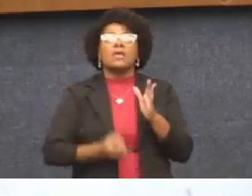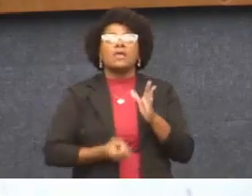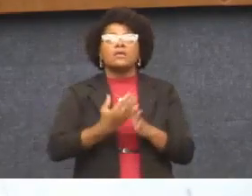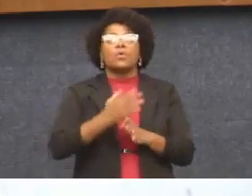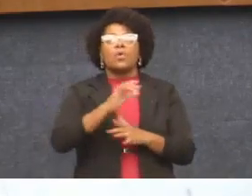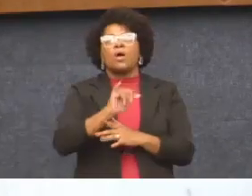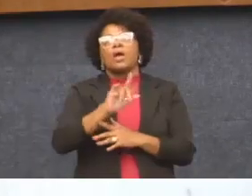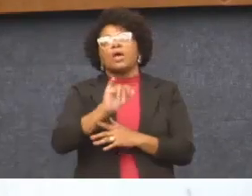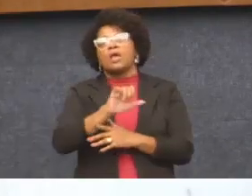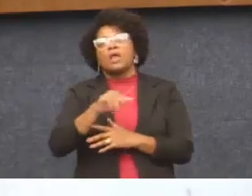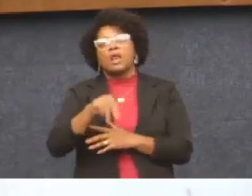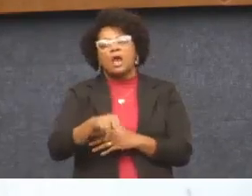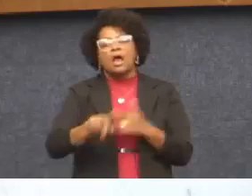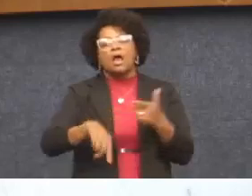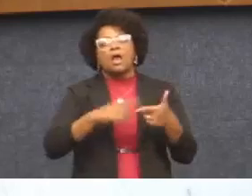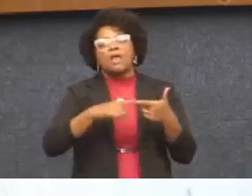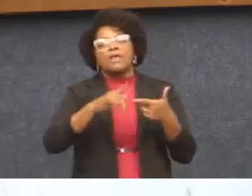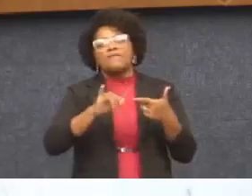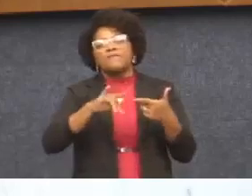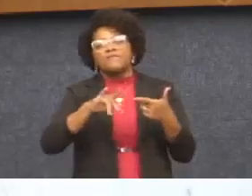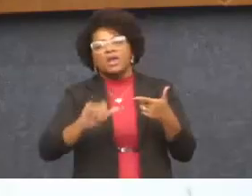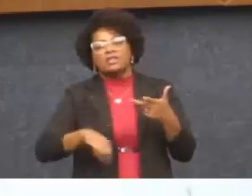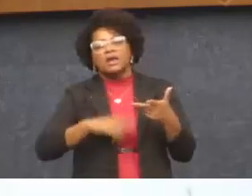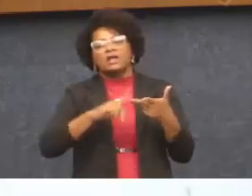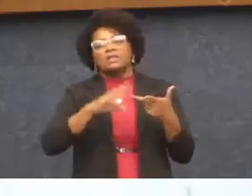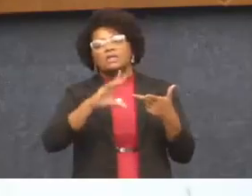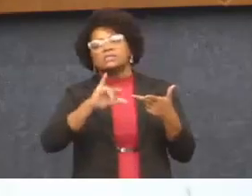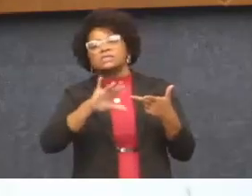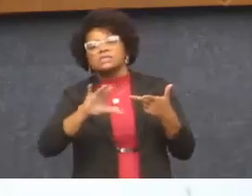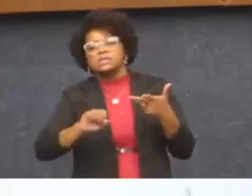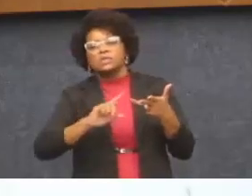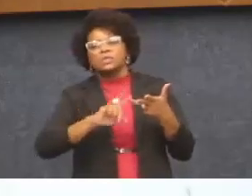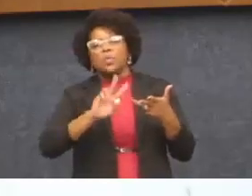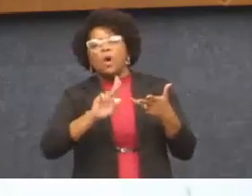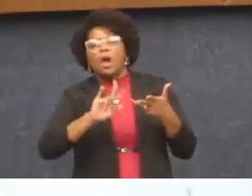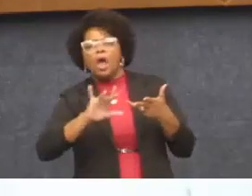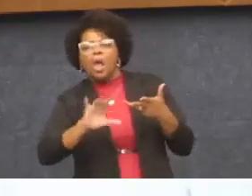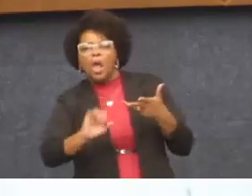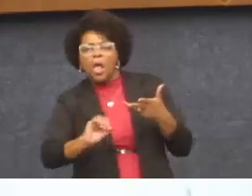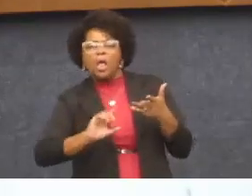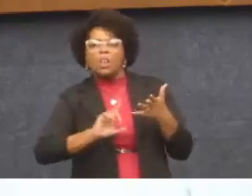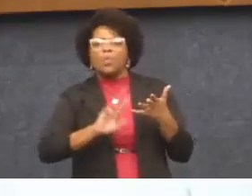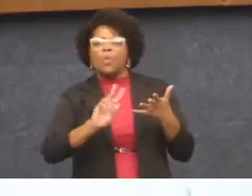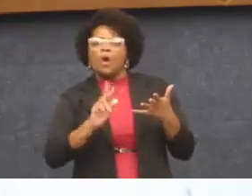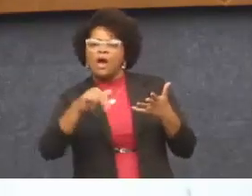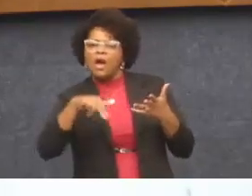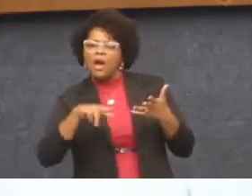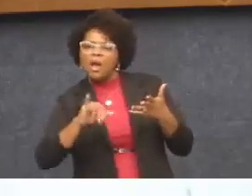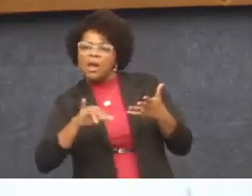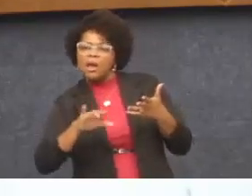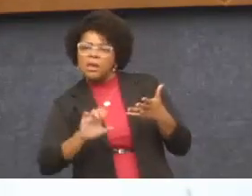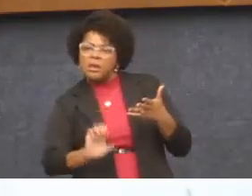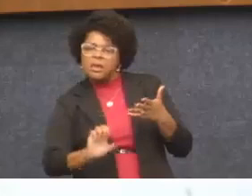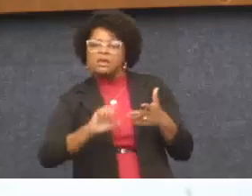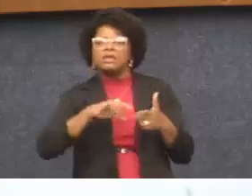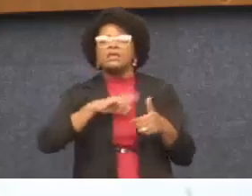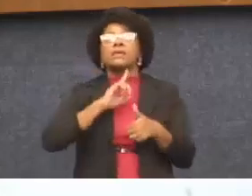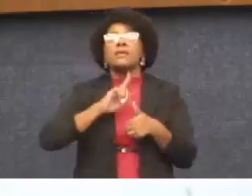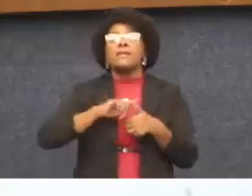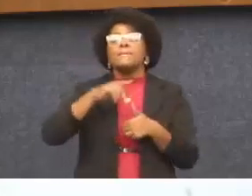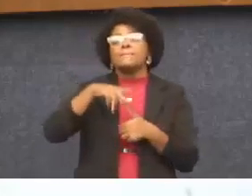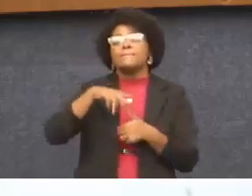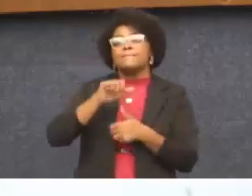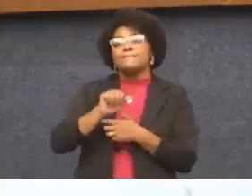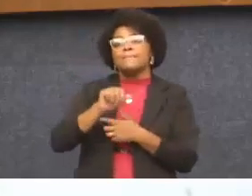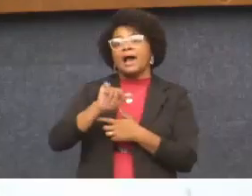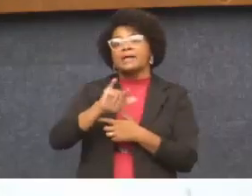Fernanda Pereira Altoé, Ciro Pereira, Elinho da Farmácia, Henrique Braga e Marcela Trópia. Emendas, não há